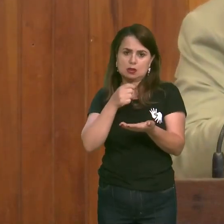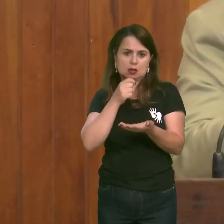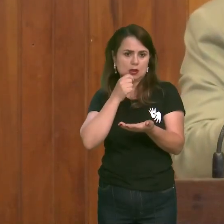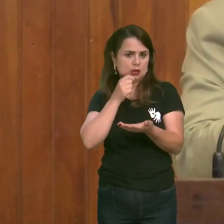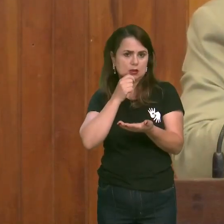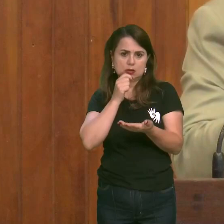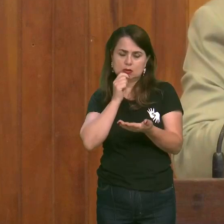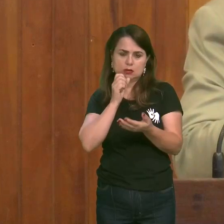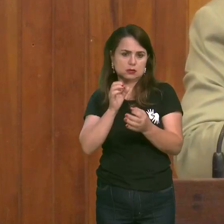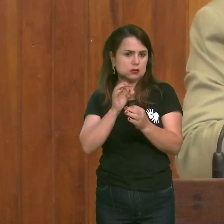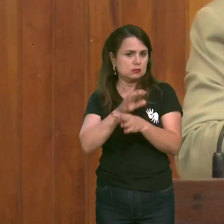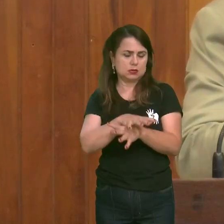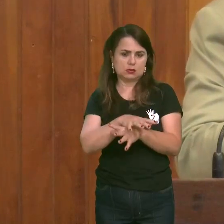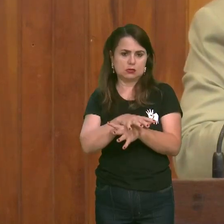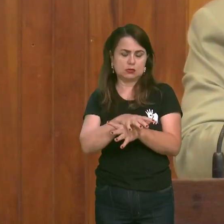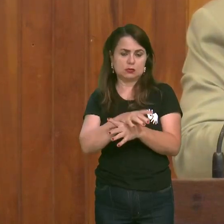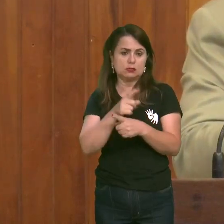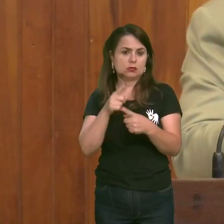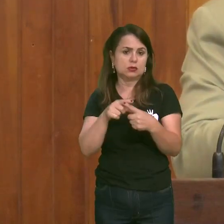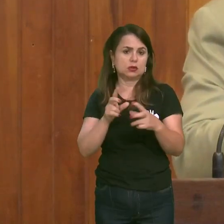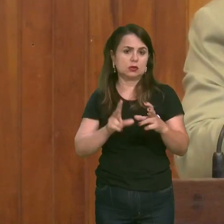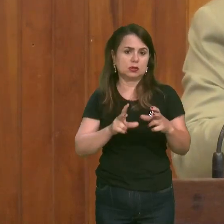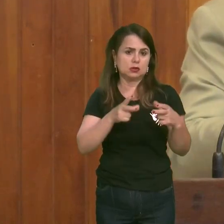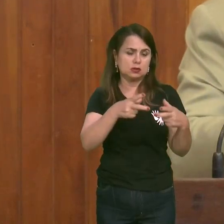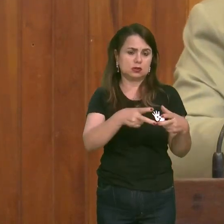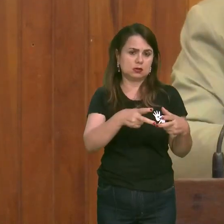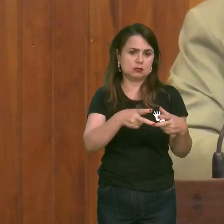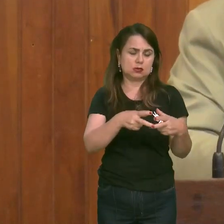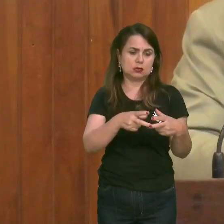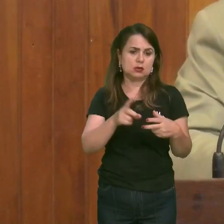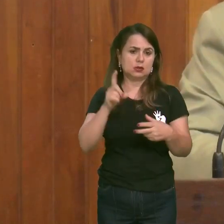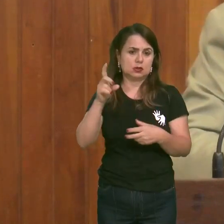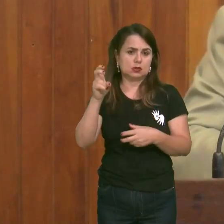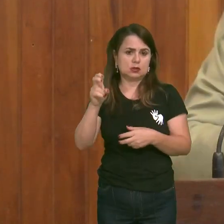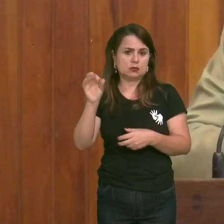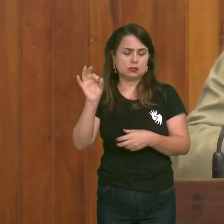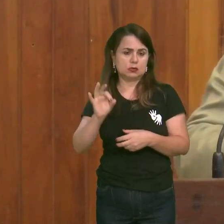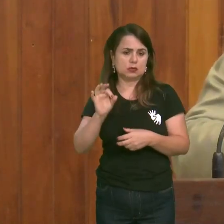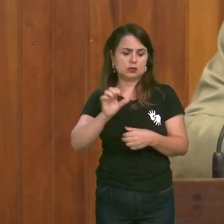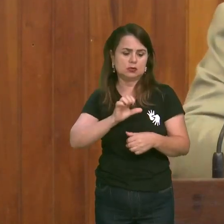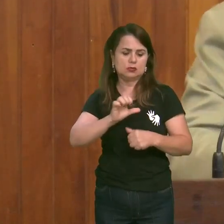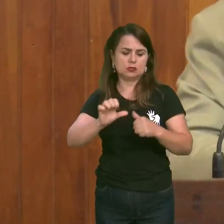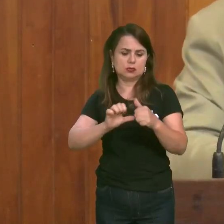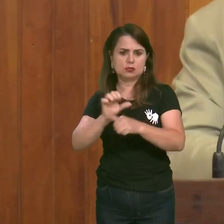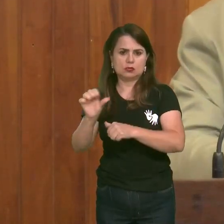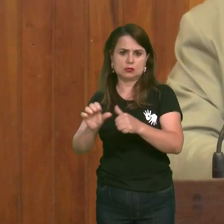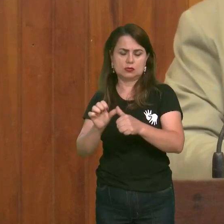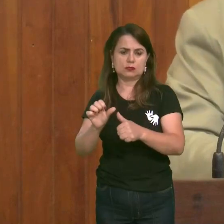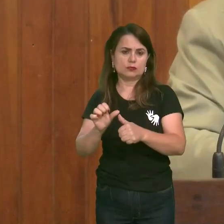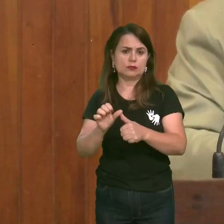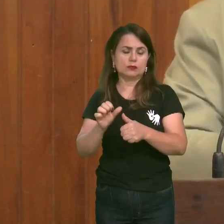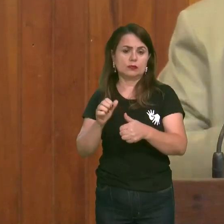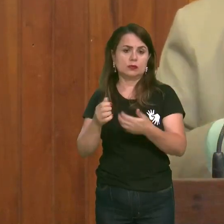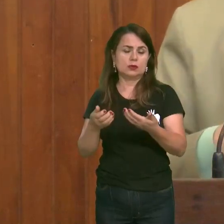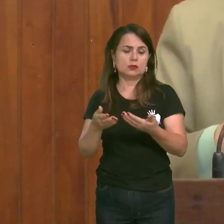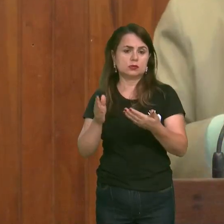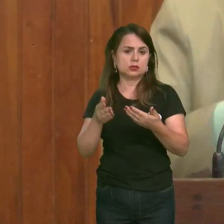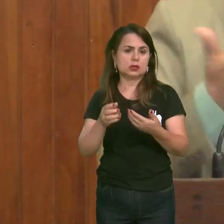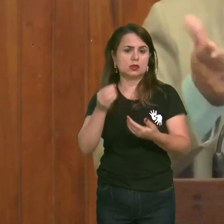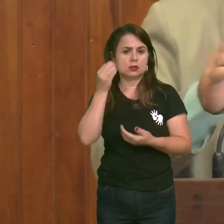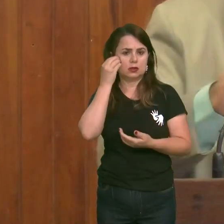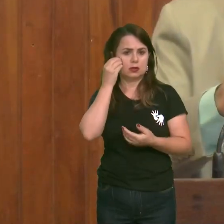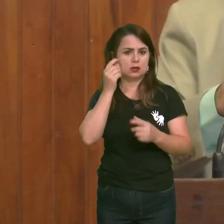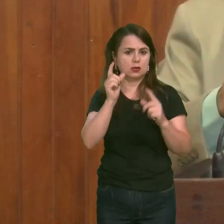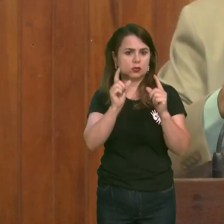a câmera autorizou remanejamento sem autorização Legislativa da ordem de 15%. Eu já tentei reduzir esse percentual para